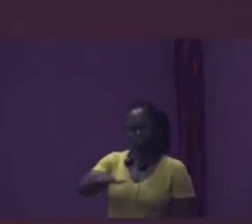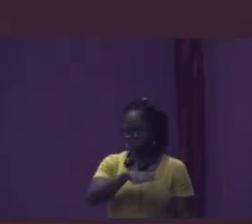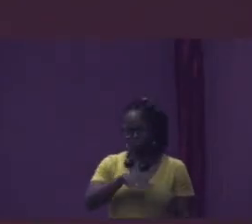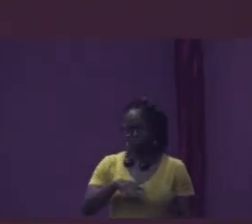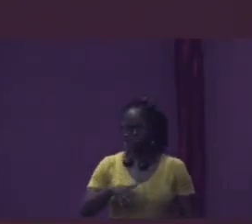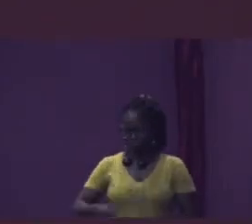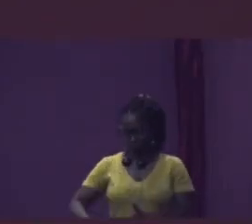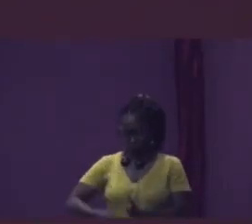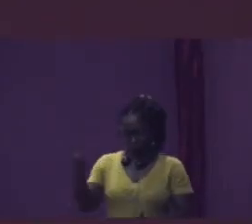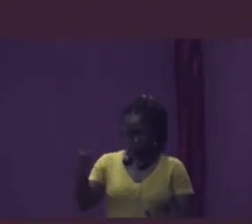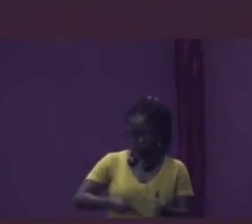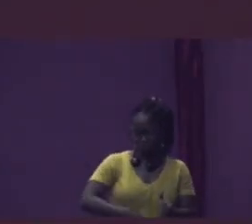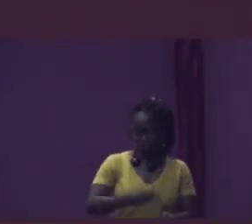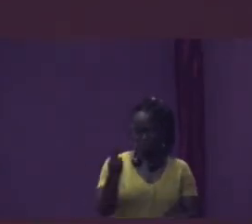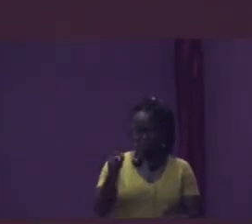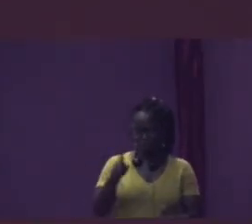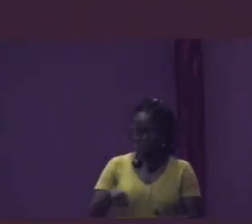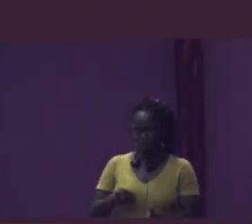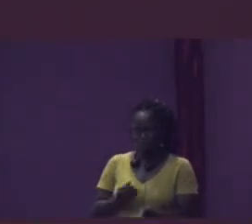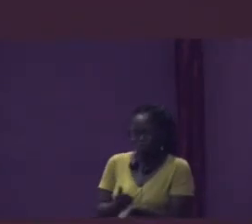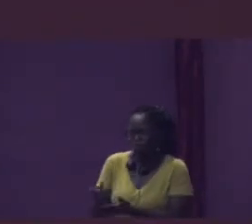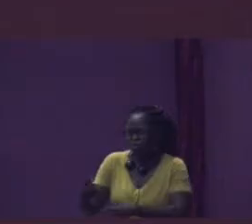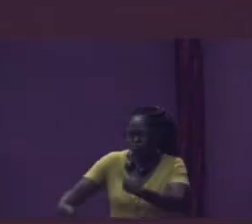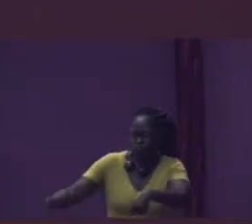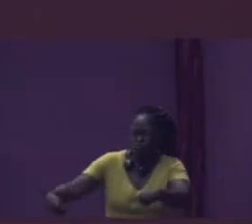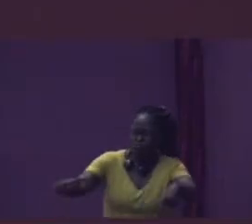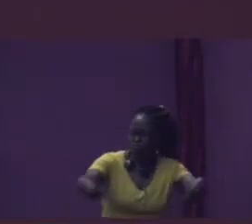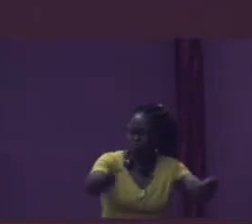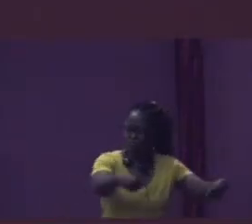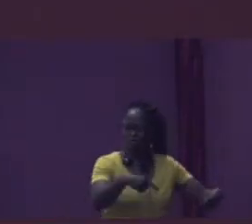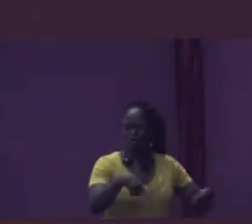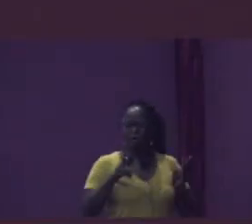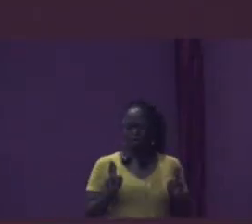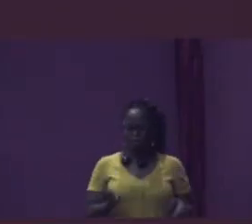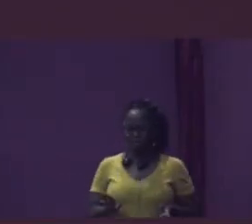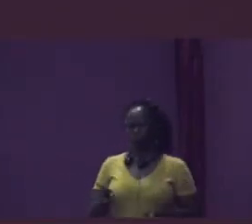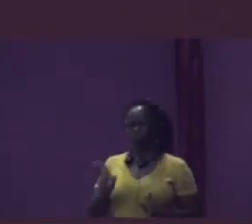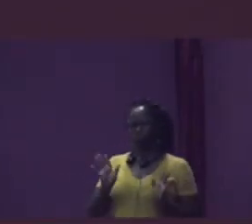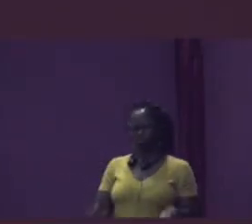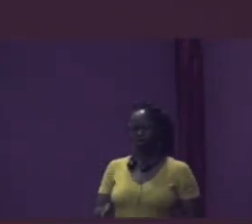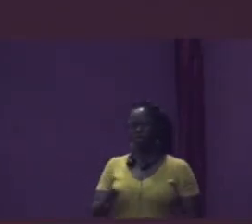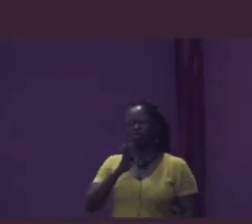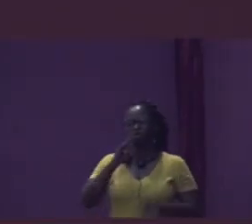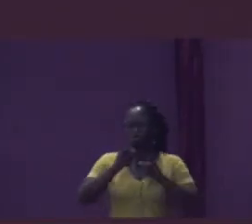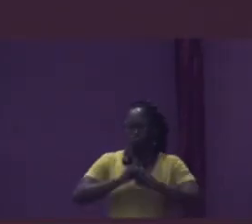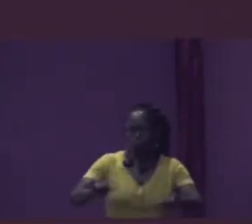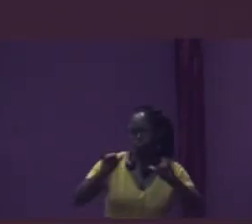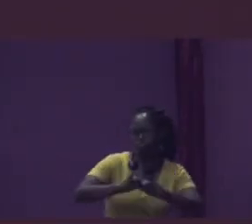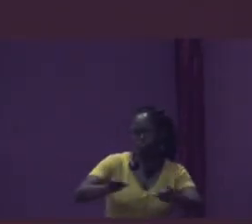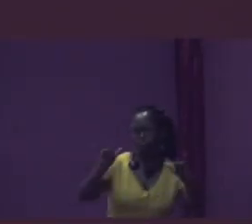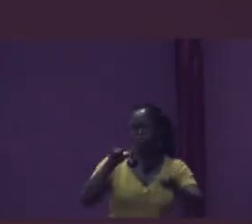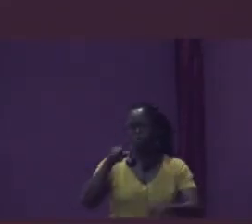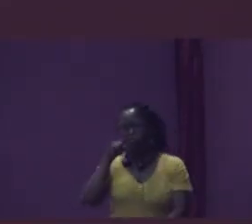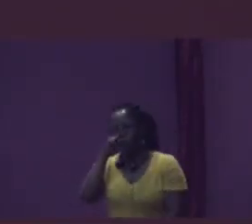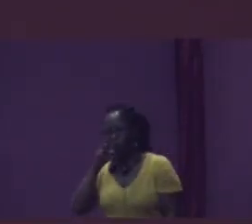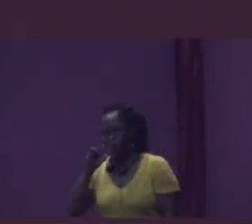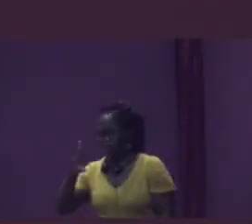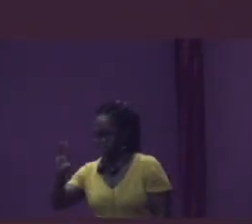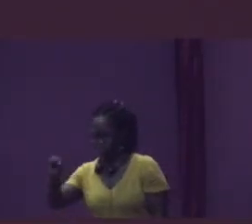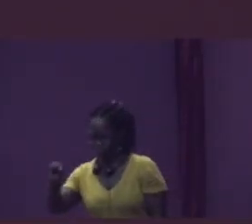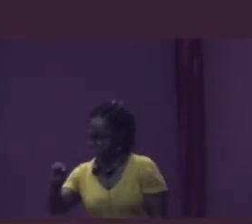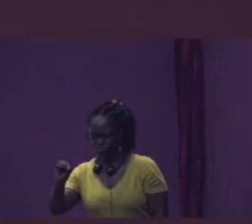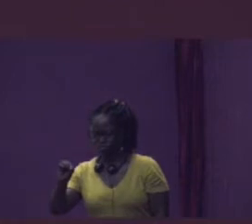podem ser consideradas a ponta do iceberg. Consideramos que, mesmo que sejam conhecidos e divulgados os riscos das